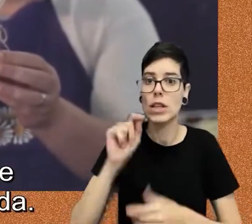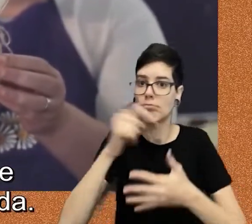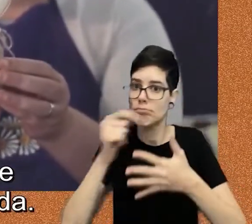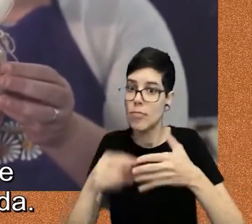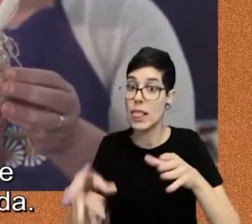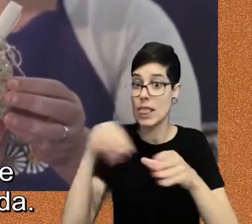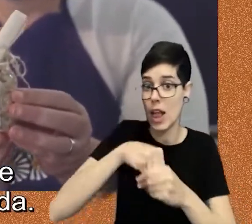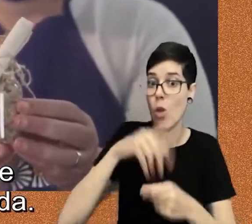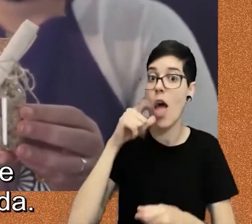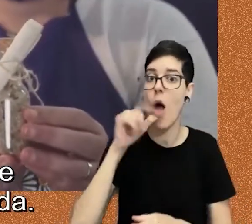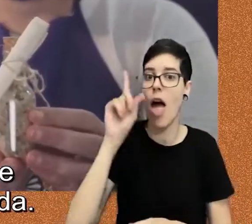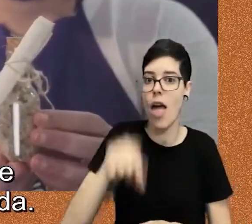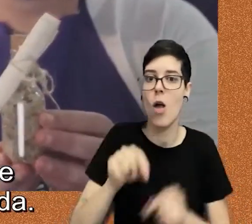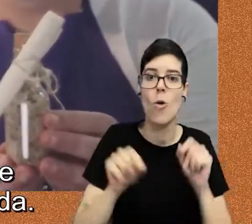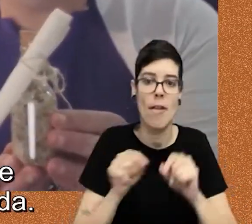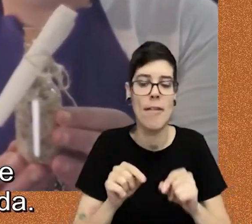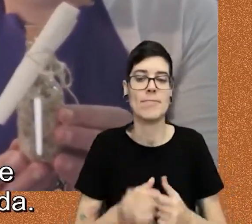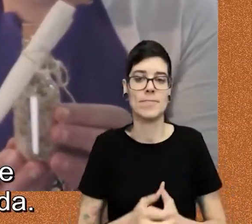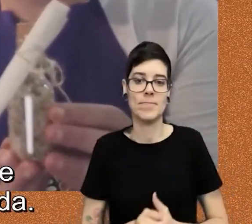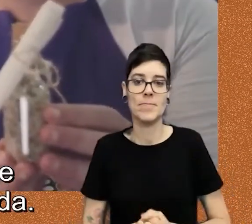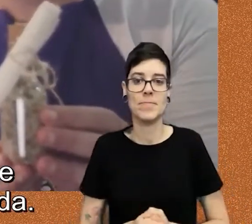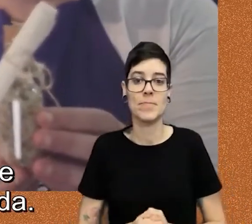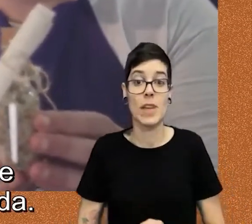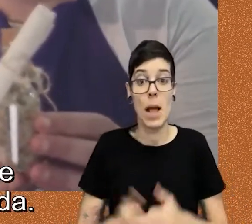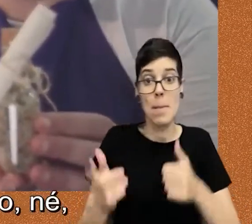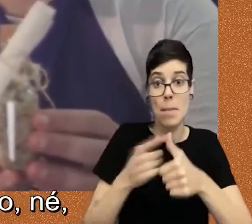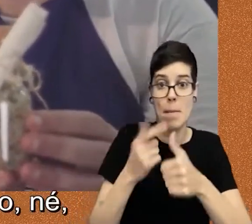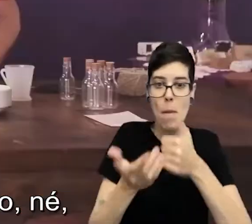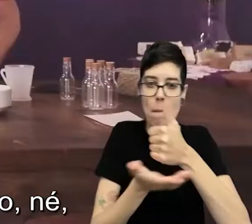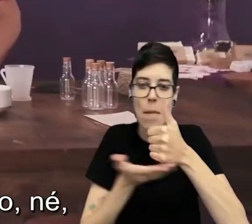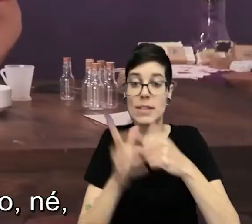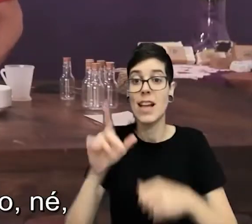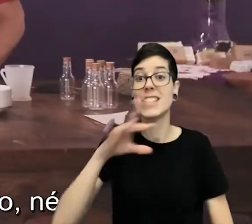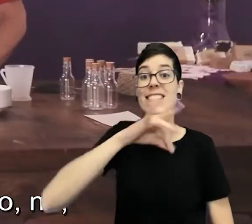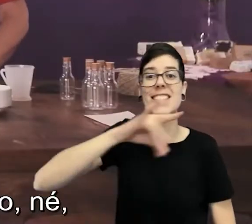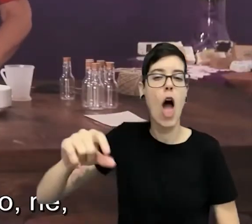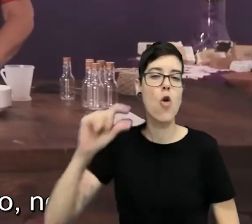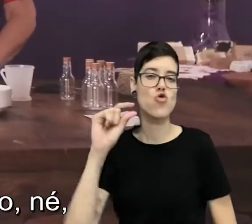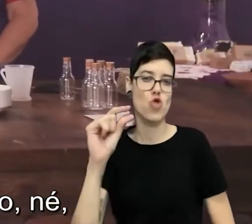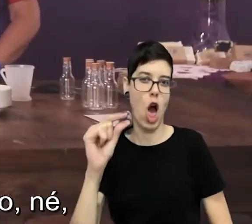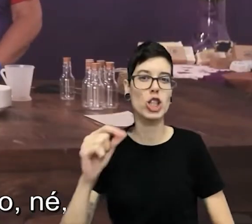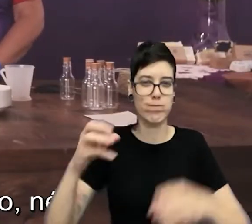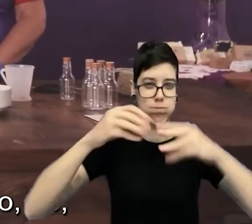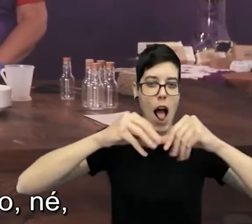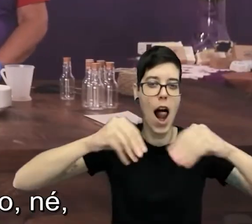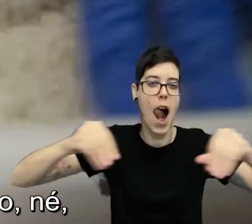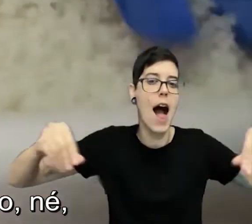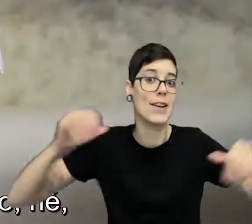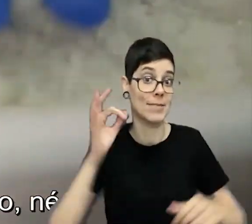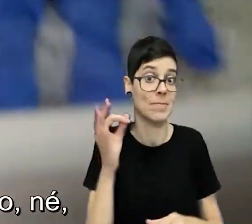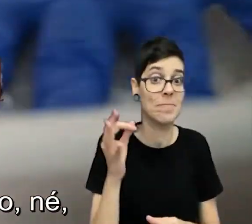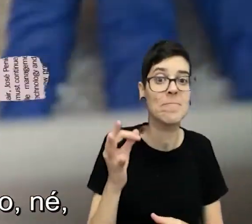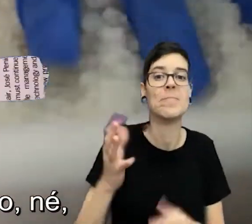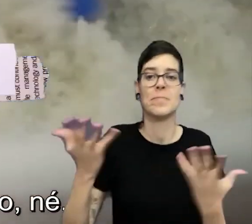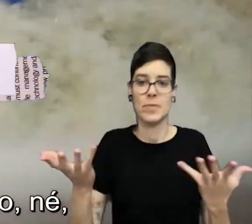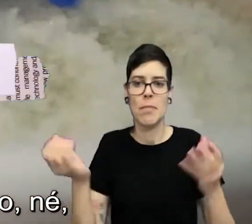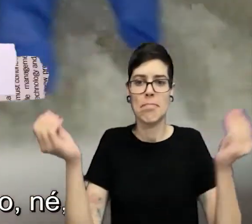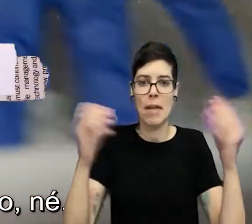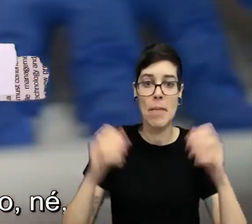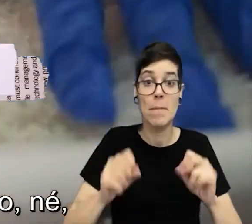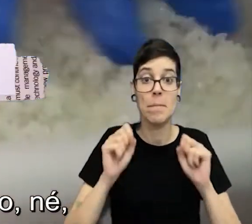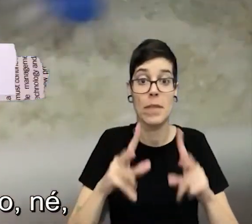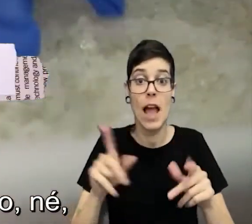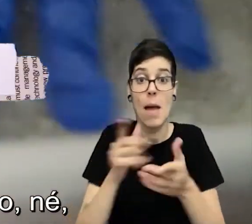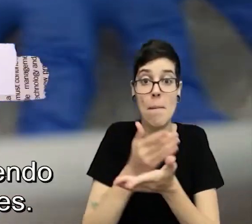desse preparo que a gente usa para fazer o escalda. A base do preparo é o sal